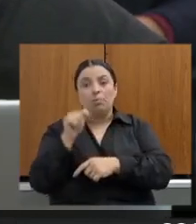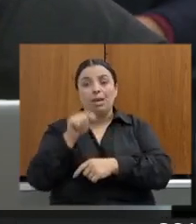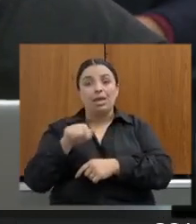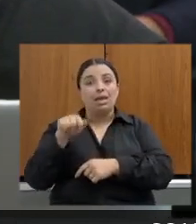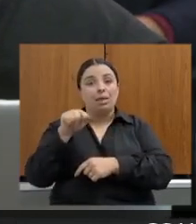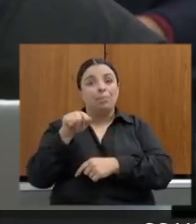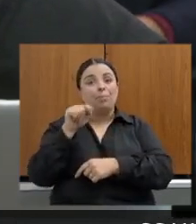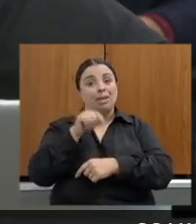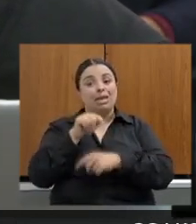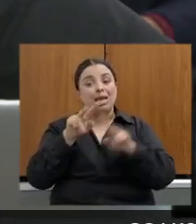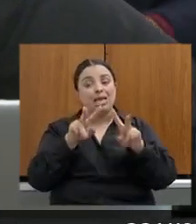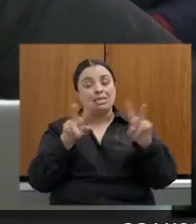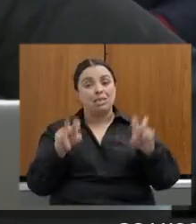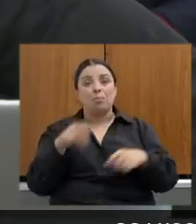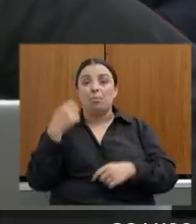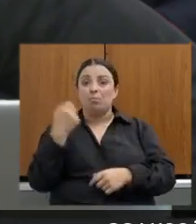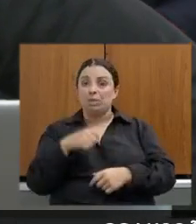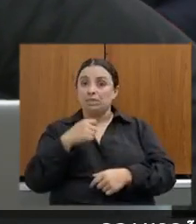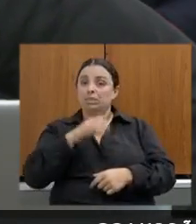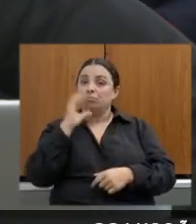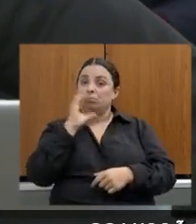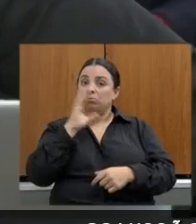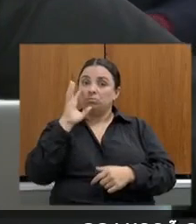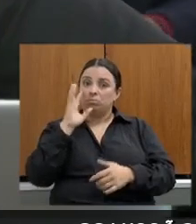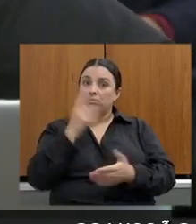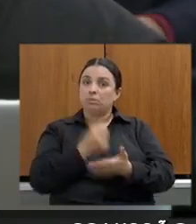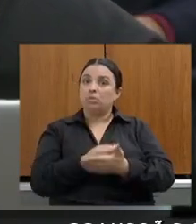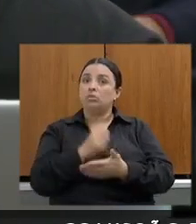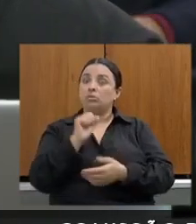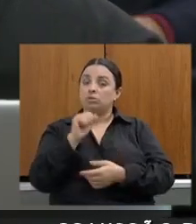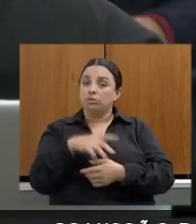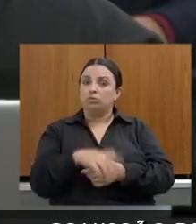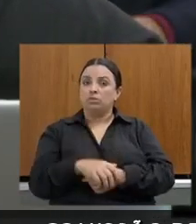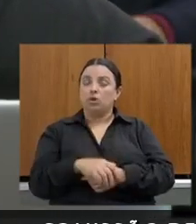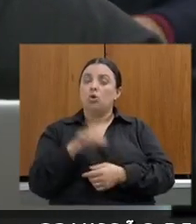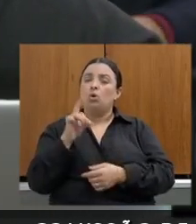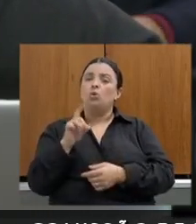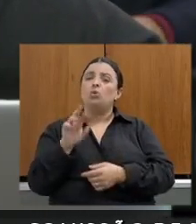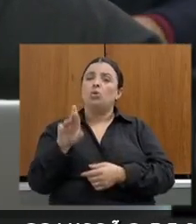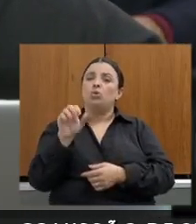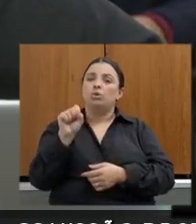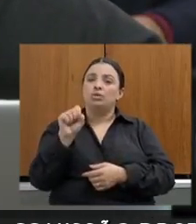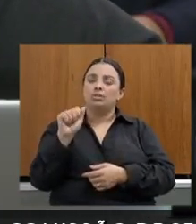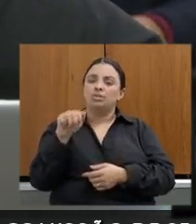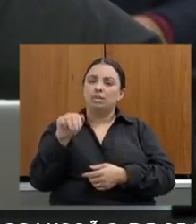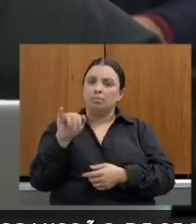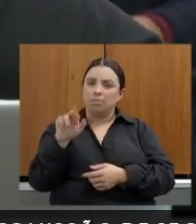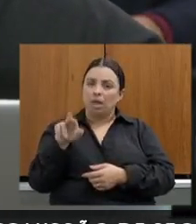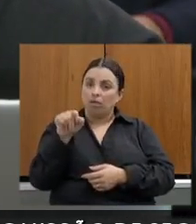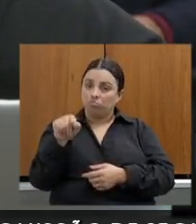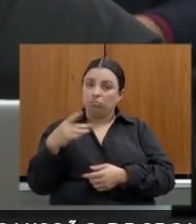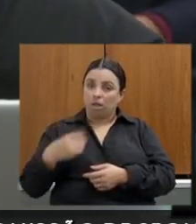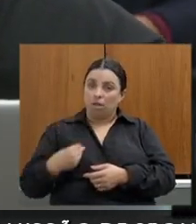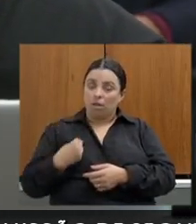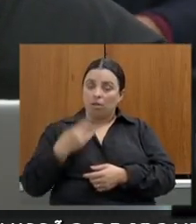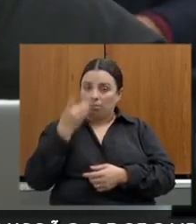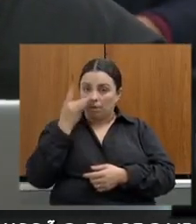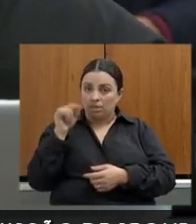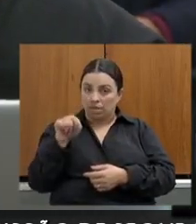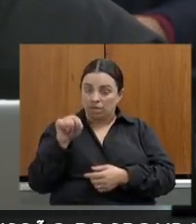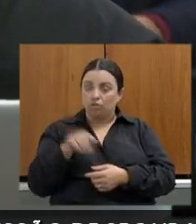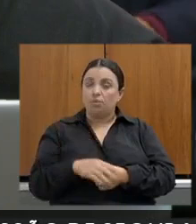é solucionada é o doutor saber aqui em conta é também pedimos o